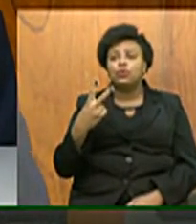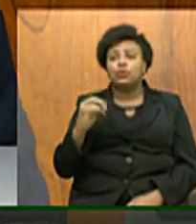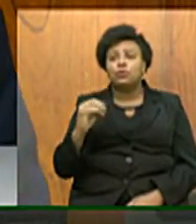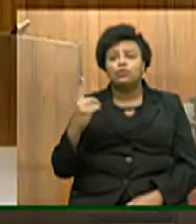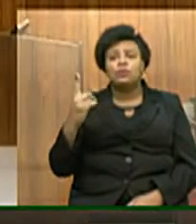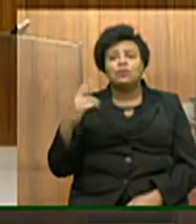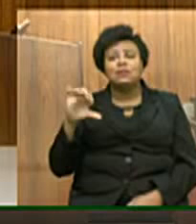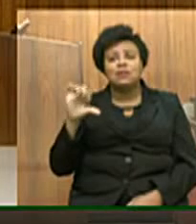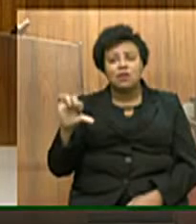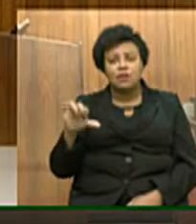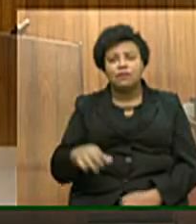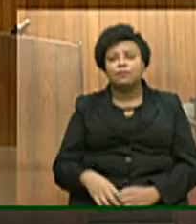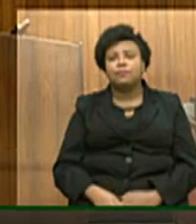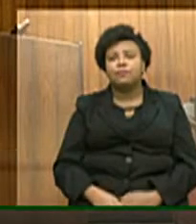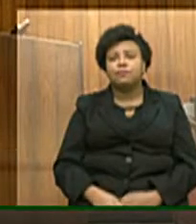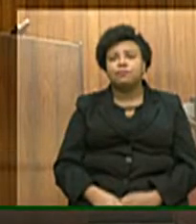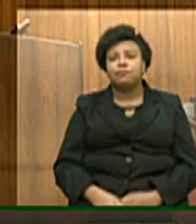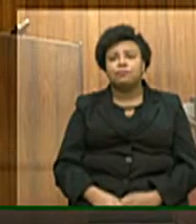491/2019.